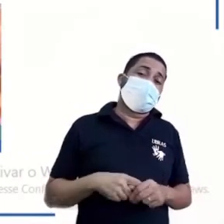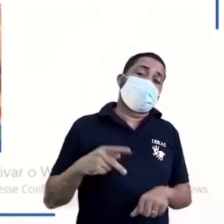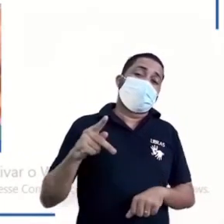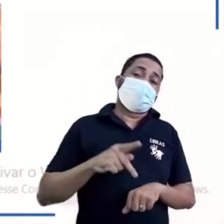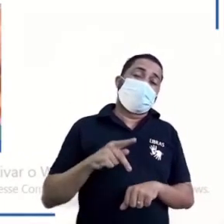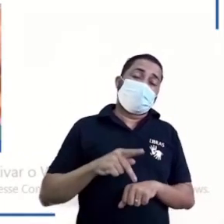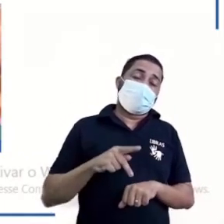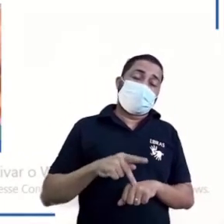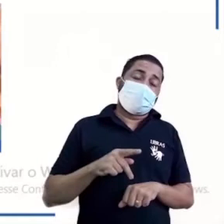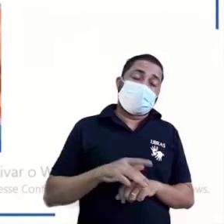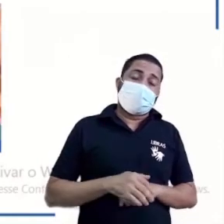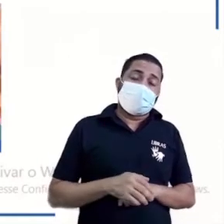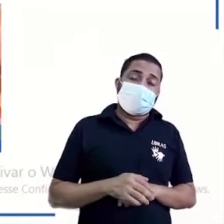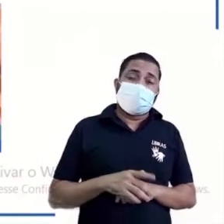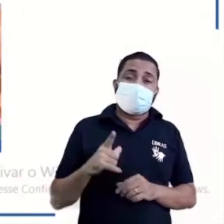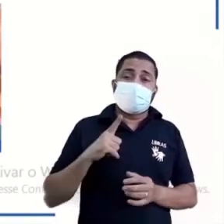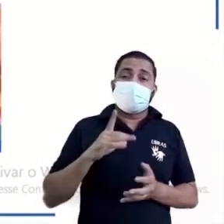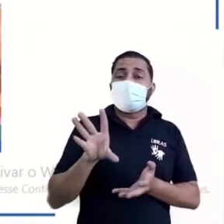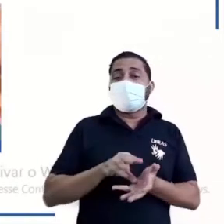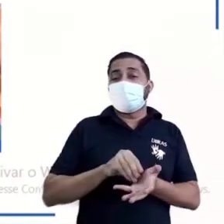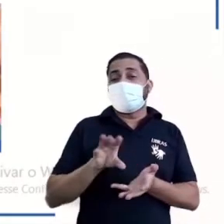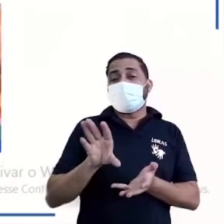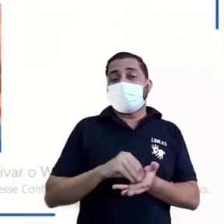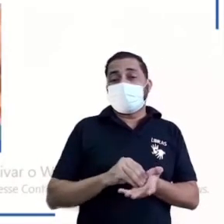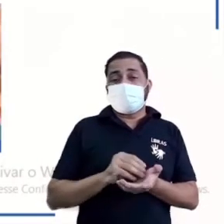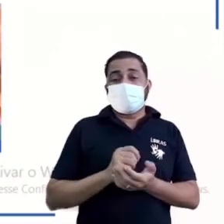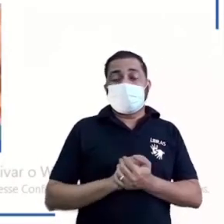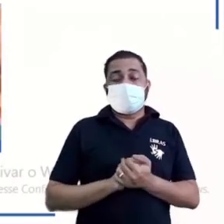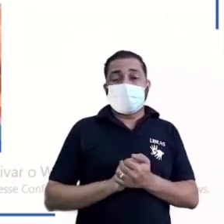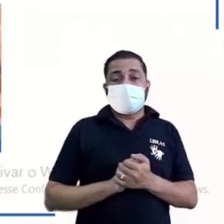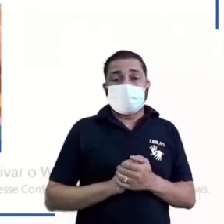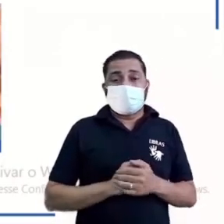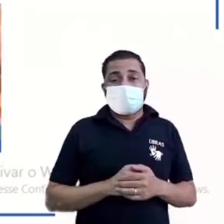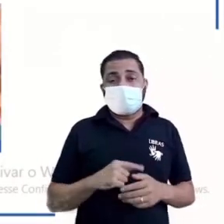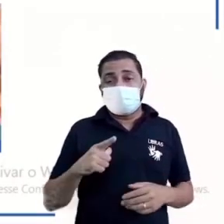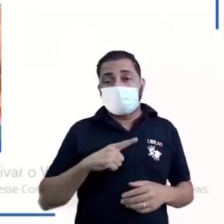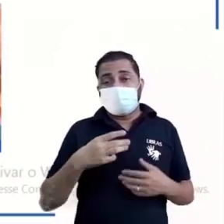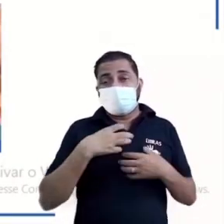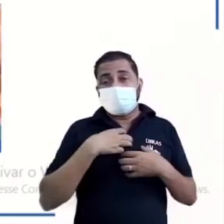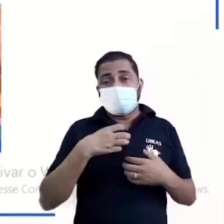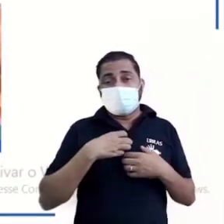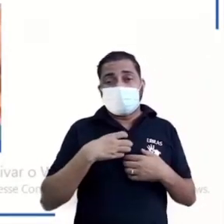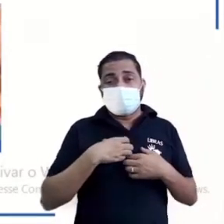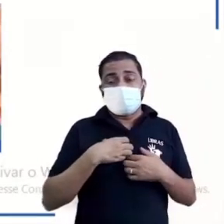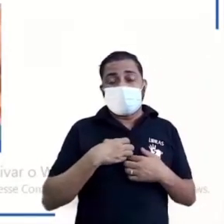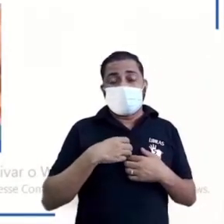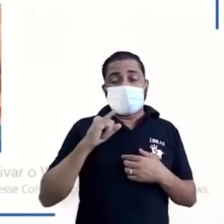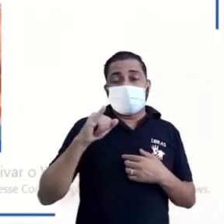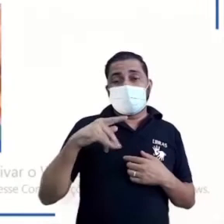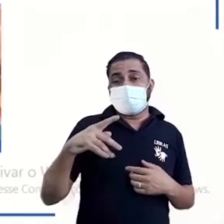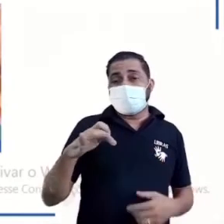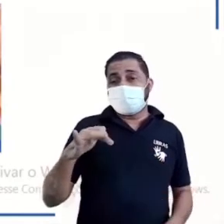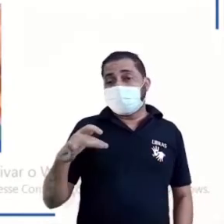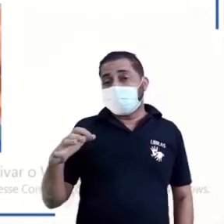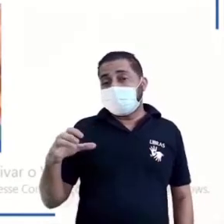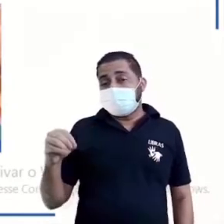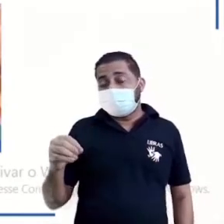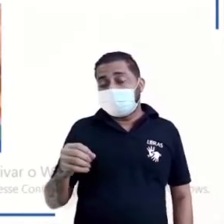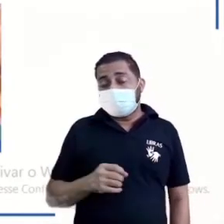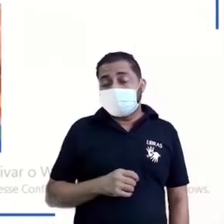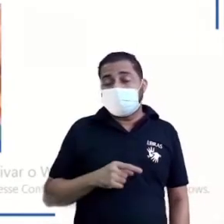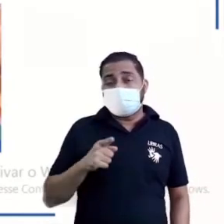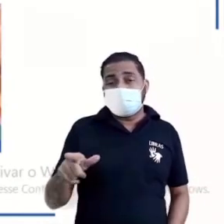faz a gravura na pedra e tira cópias através de uma forma de impressão, né? Onde